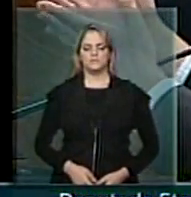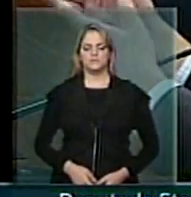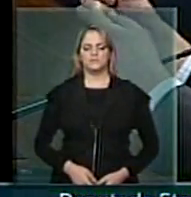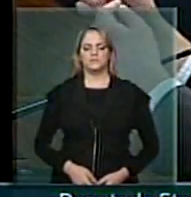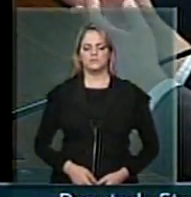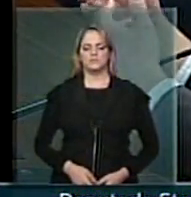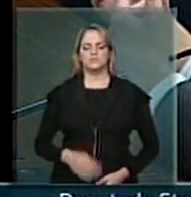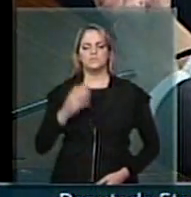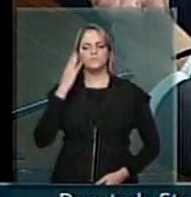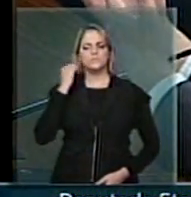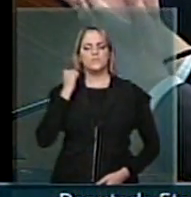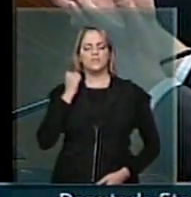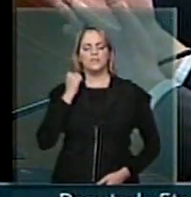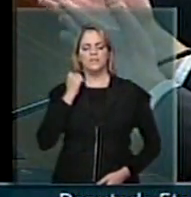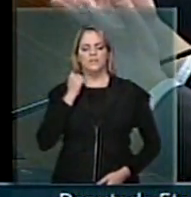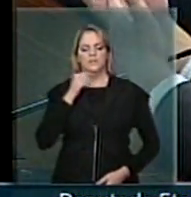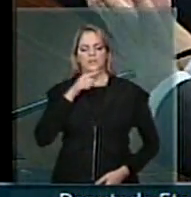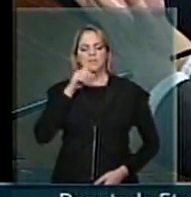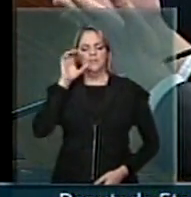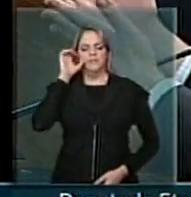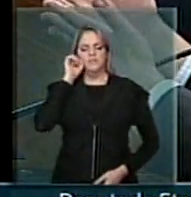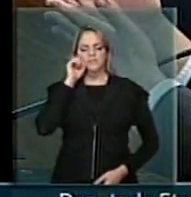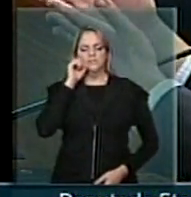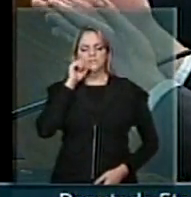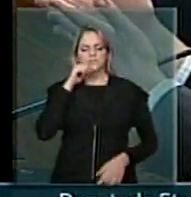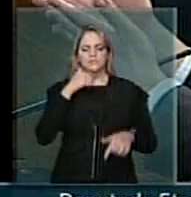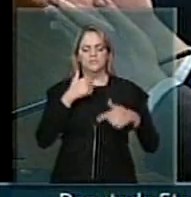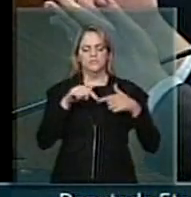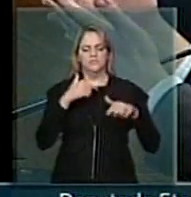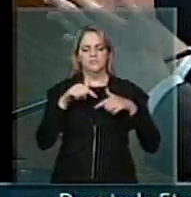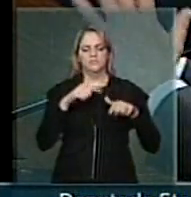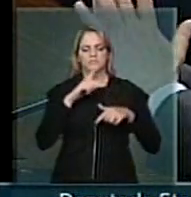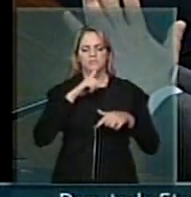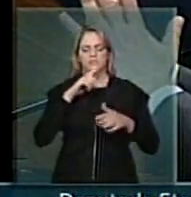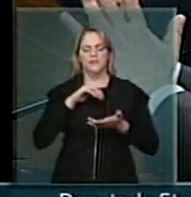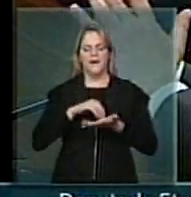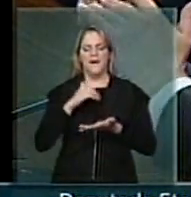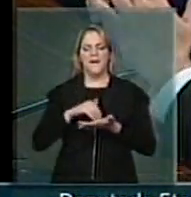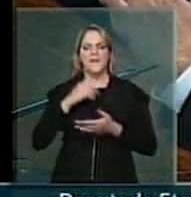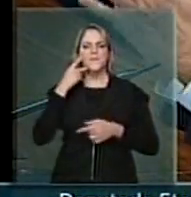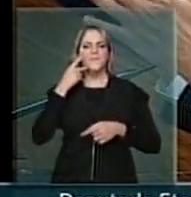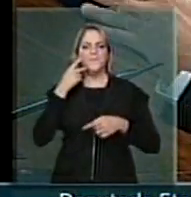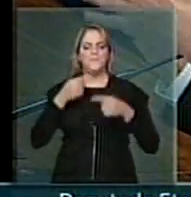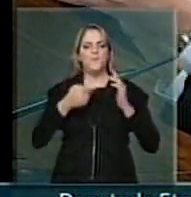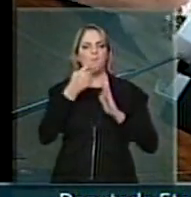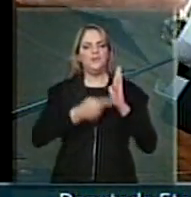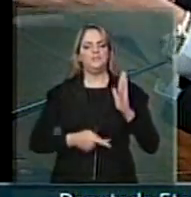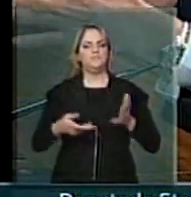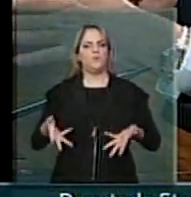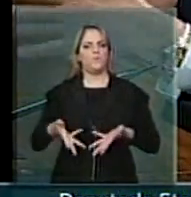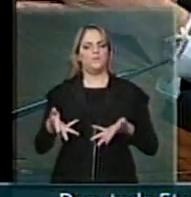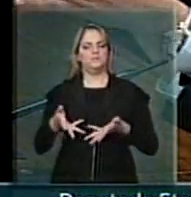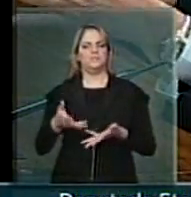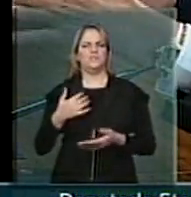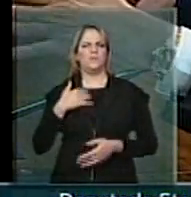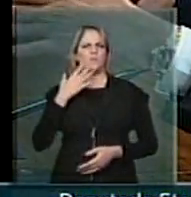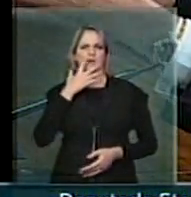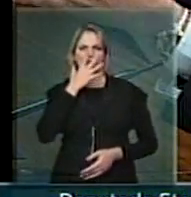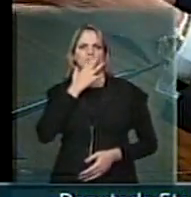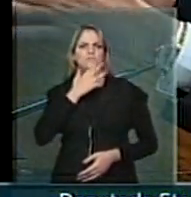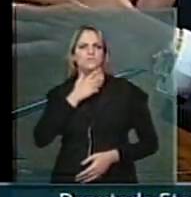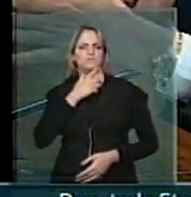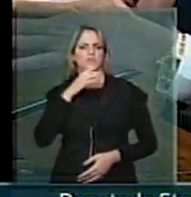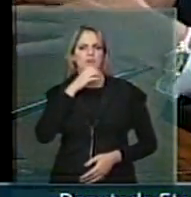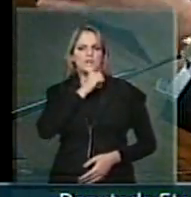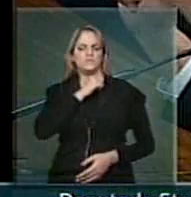a proclamação dos trabalhos importantíssimos feitos na Secretaria de Política de Promoção, acredito que tenha